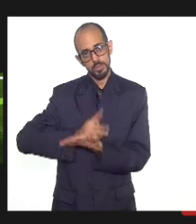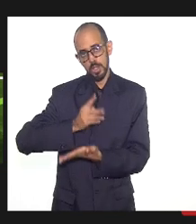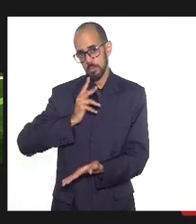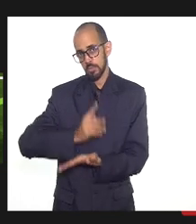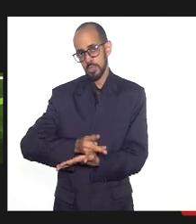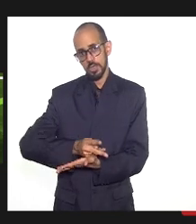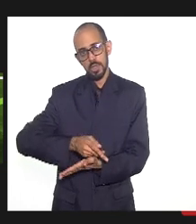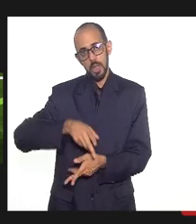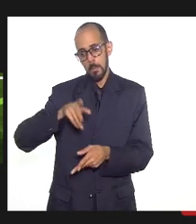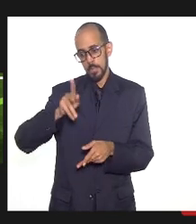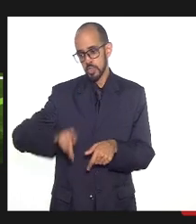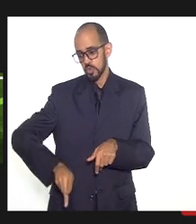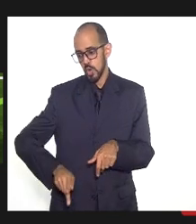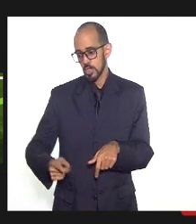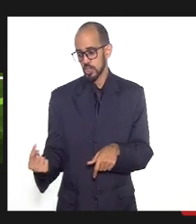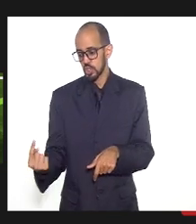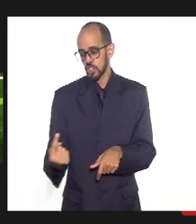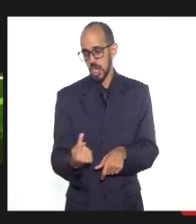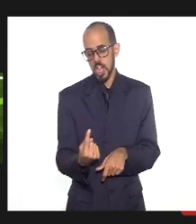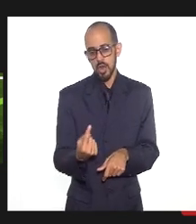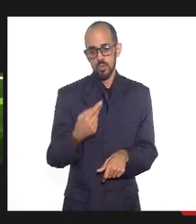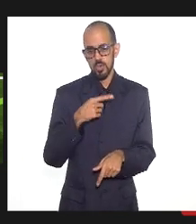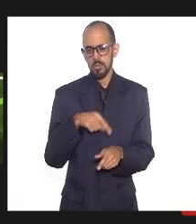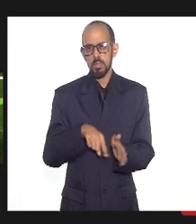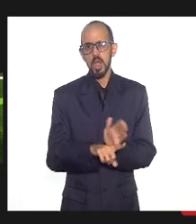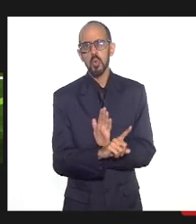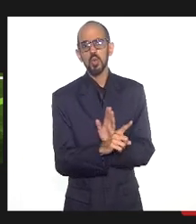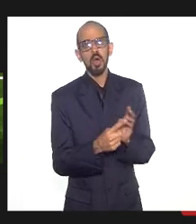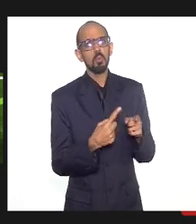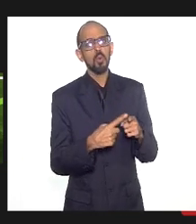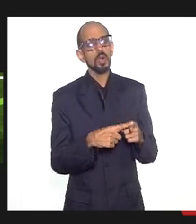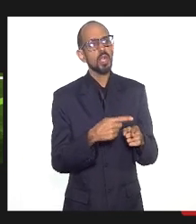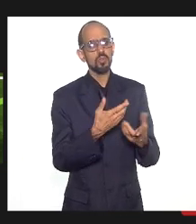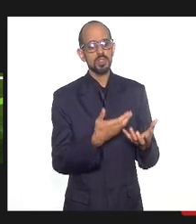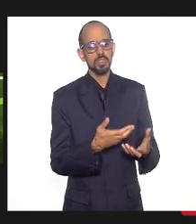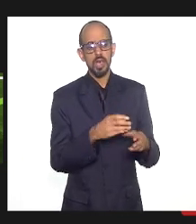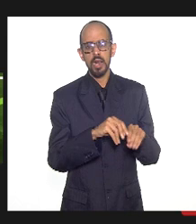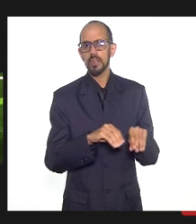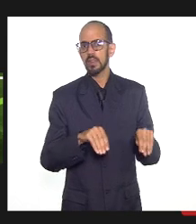Pessoas que chegam e falam que para que vocês querem tanta terra?